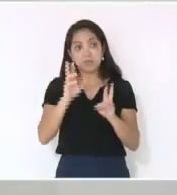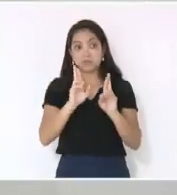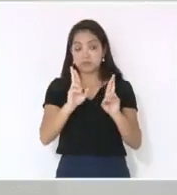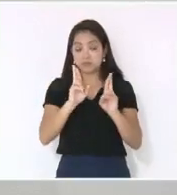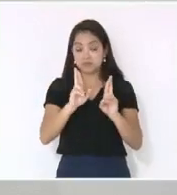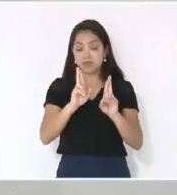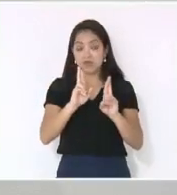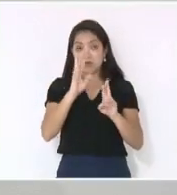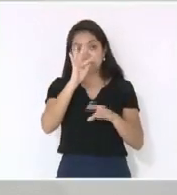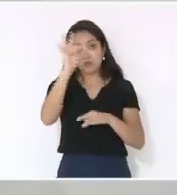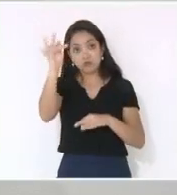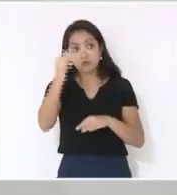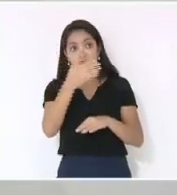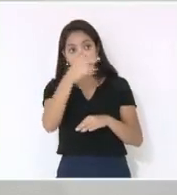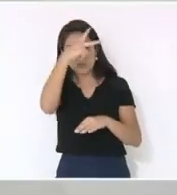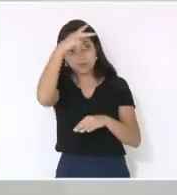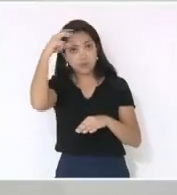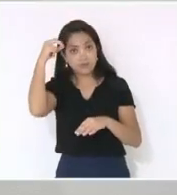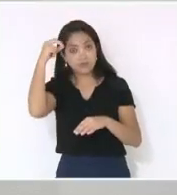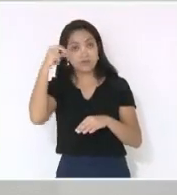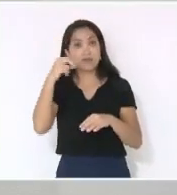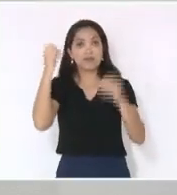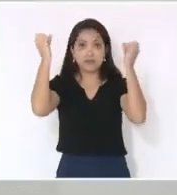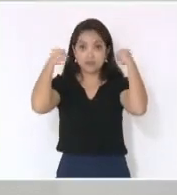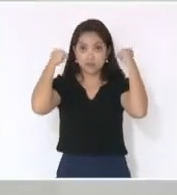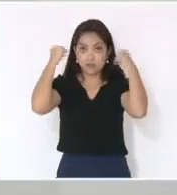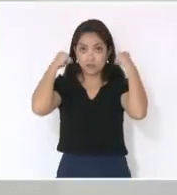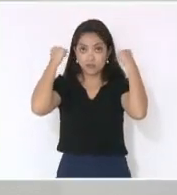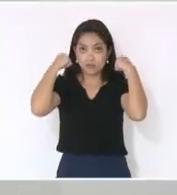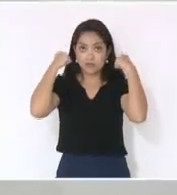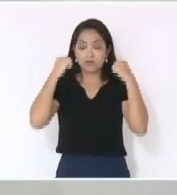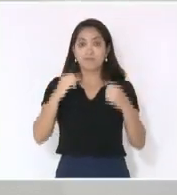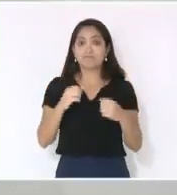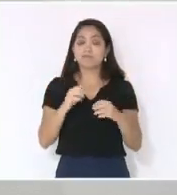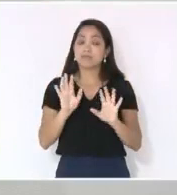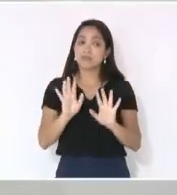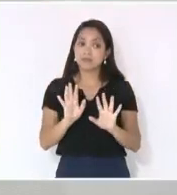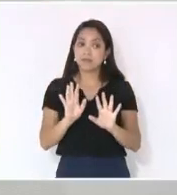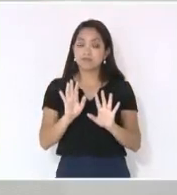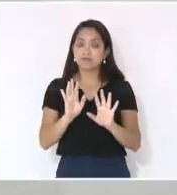Chapecó ainda, depois que o Boligon fizer os seus 8 anos, quem sabe?